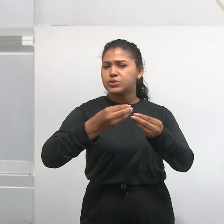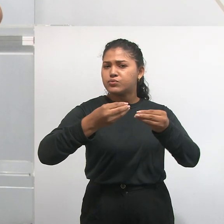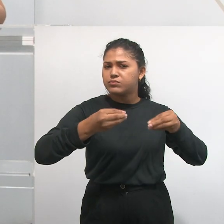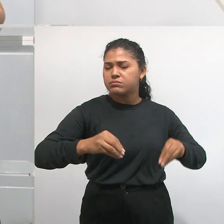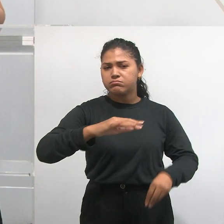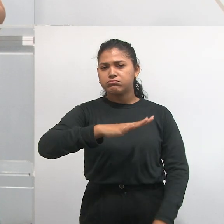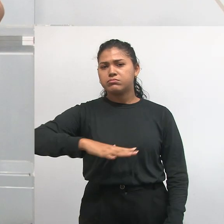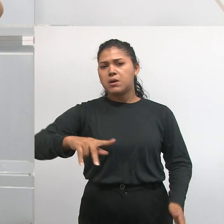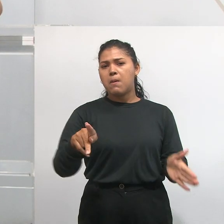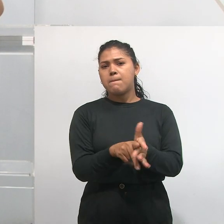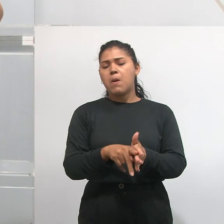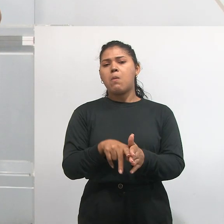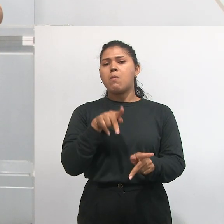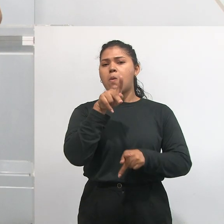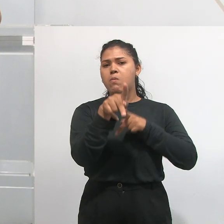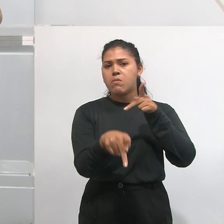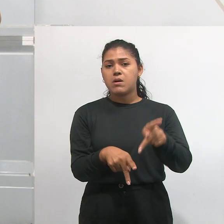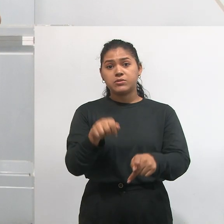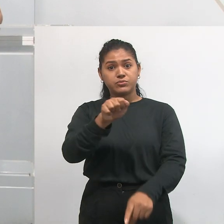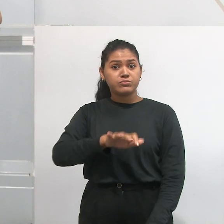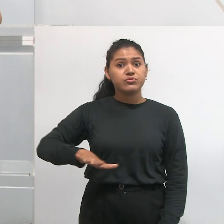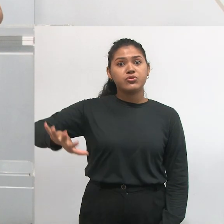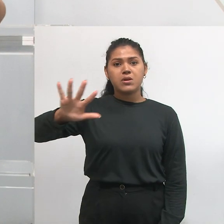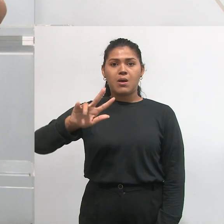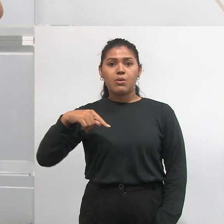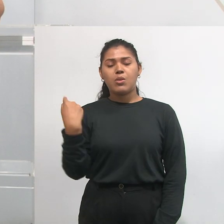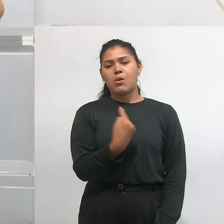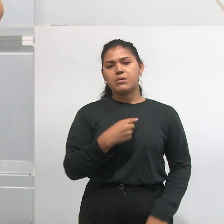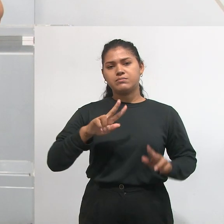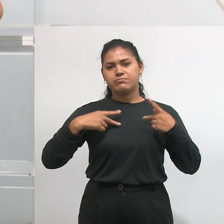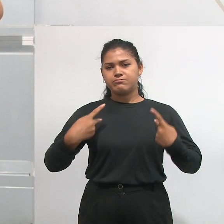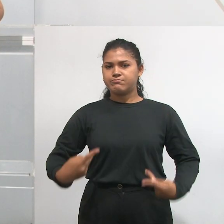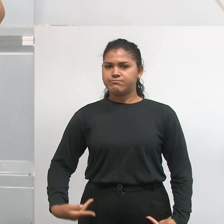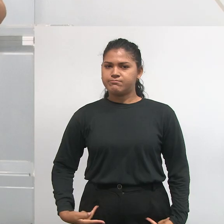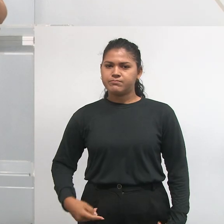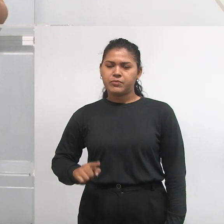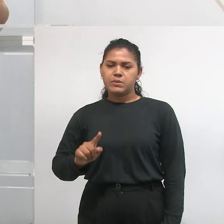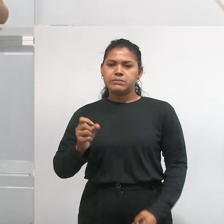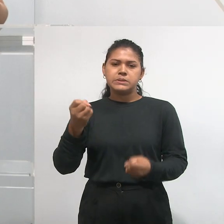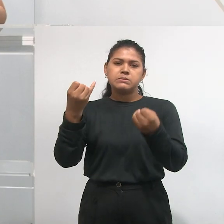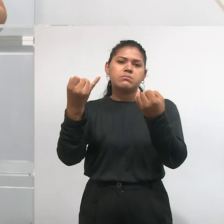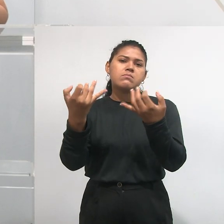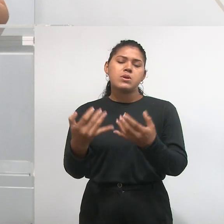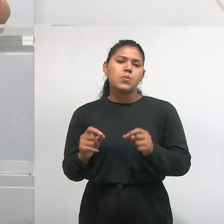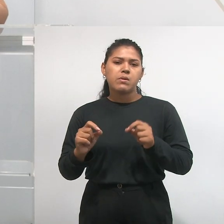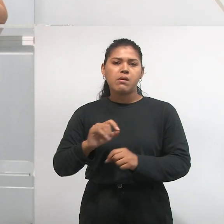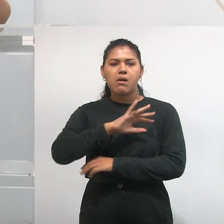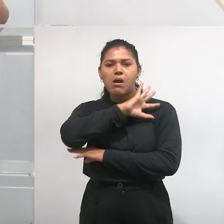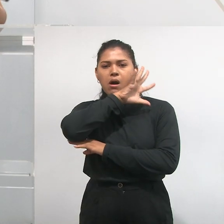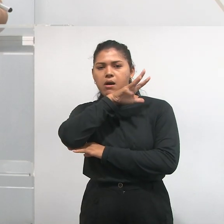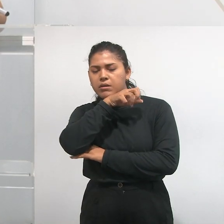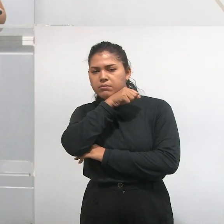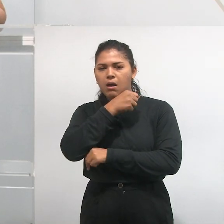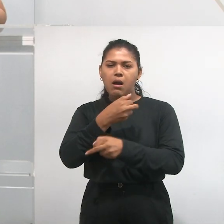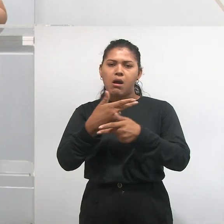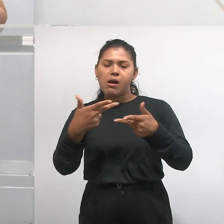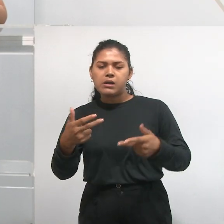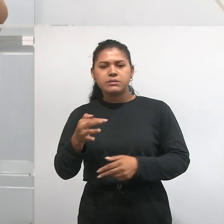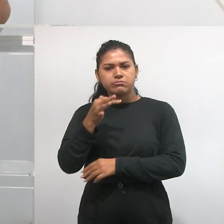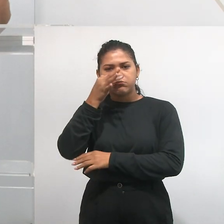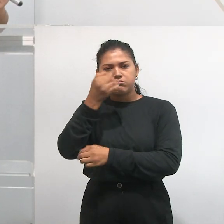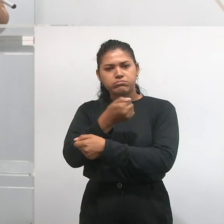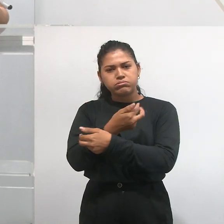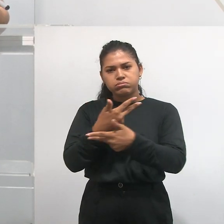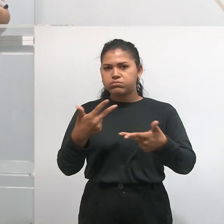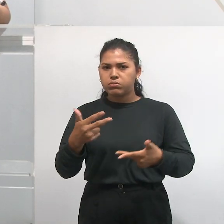da população, para a saúde da humanidade também. Não estou dizendo aqui que os animais, as plantas não sejam importantes,